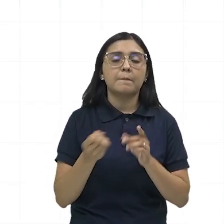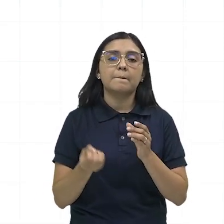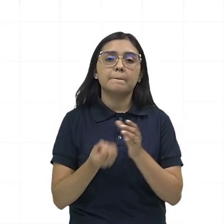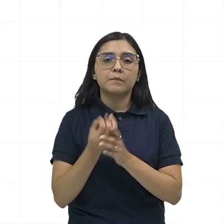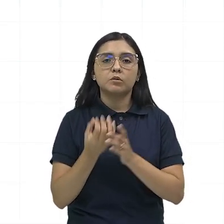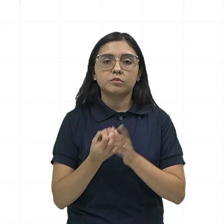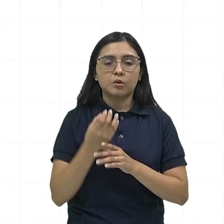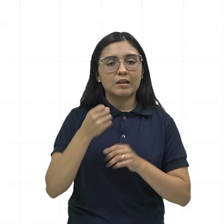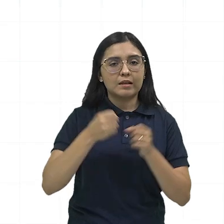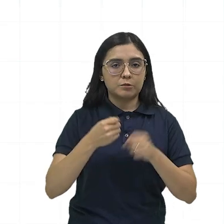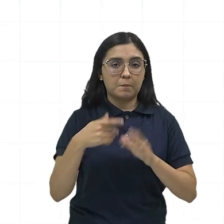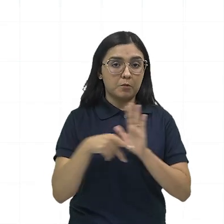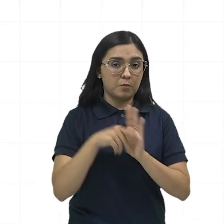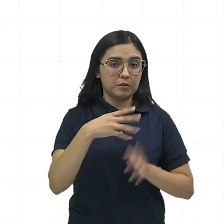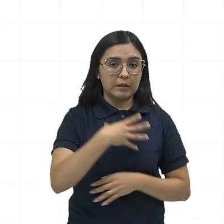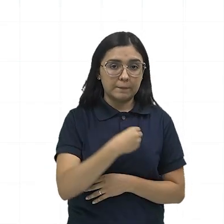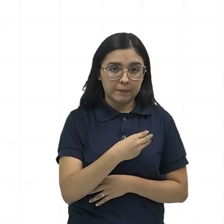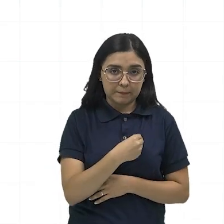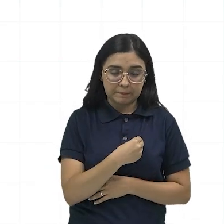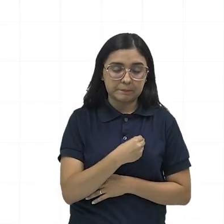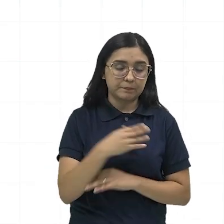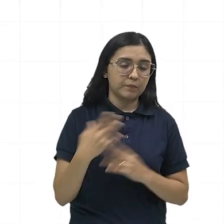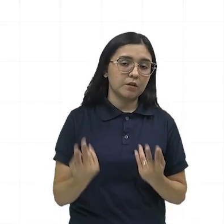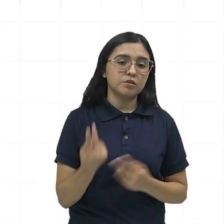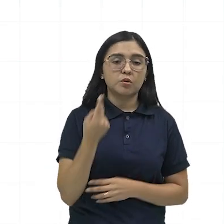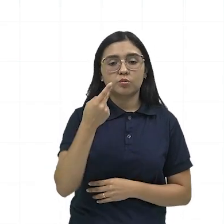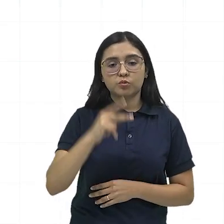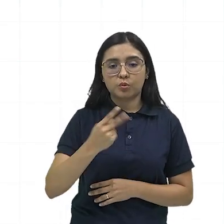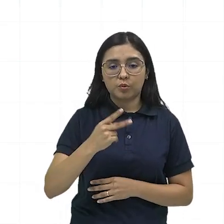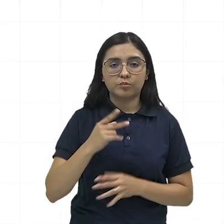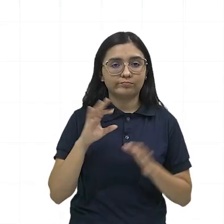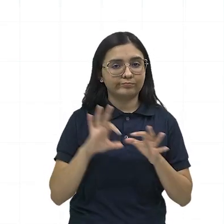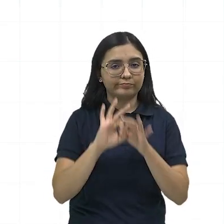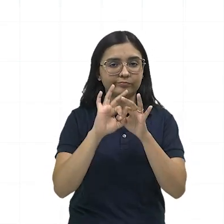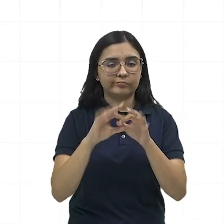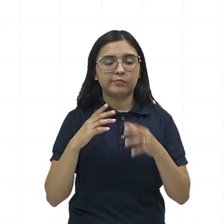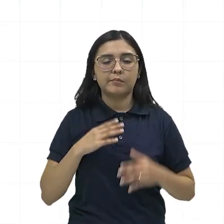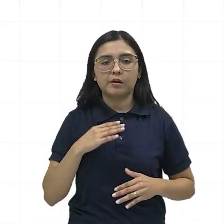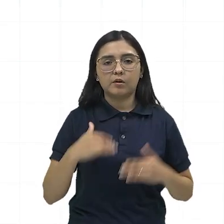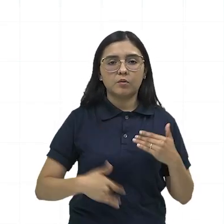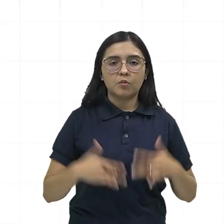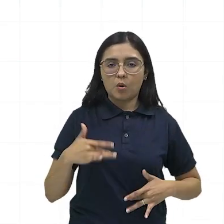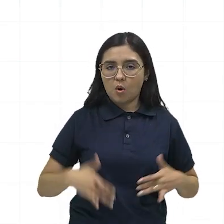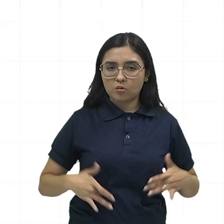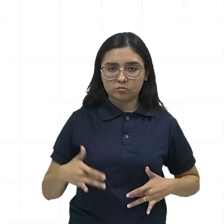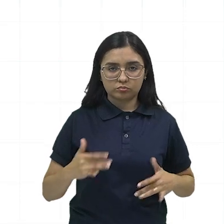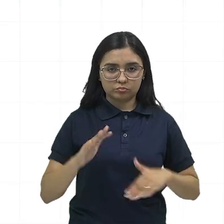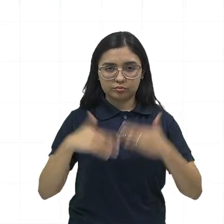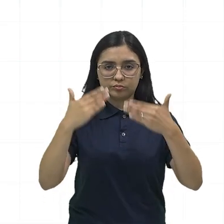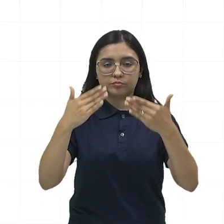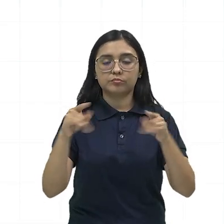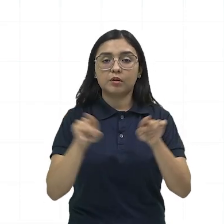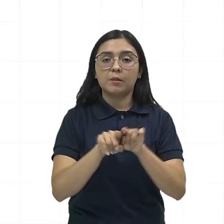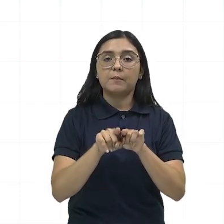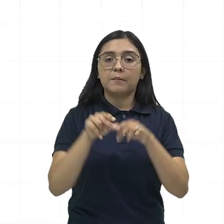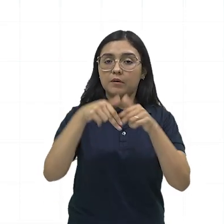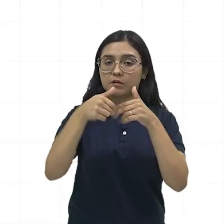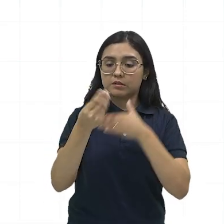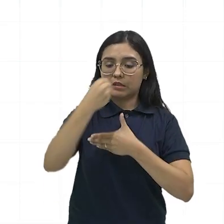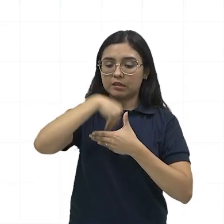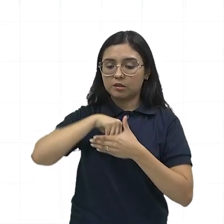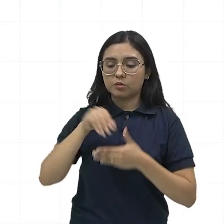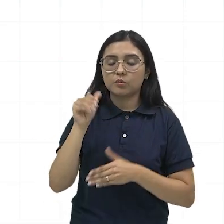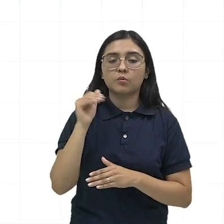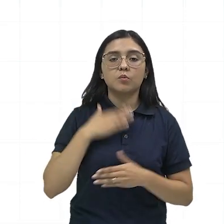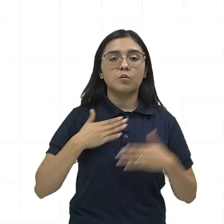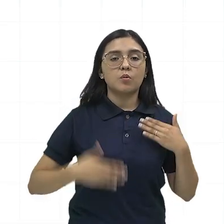nas mamas. Então, esses dois hormônios vão agir juntos para amadurecer esses órgãos, porque afinal de contas é dentro do corpo